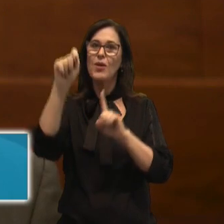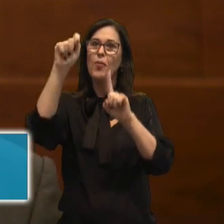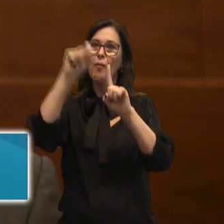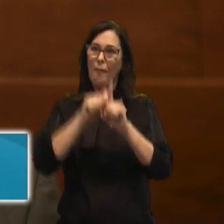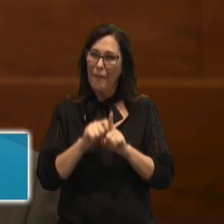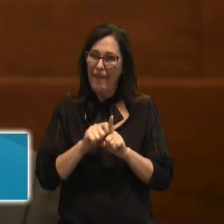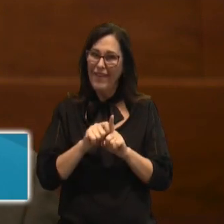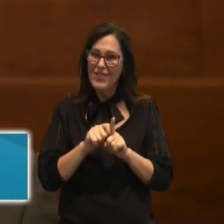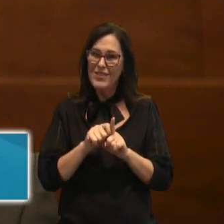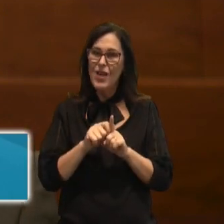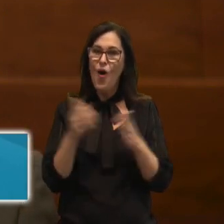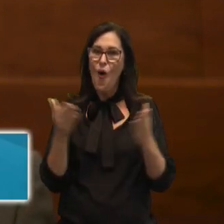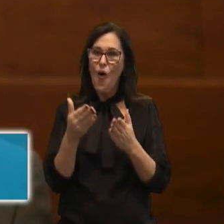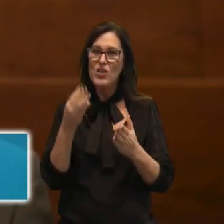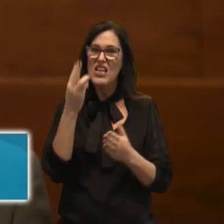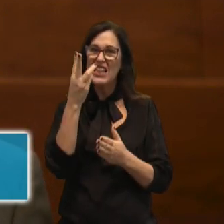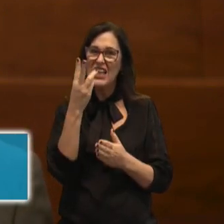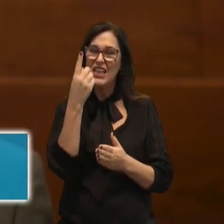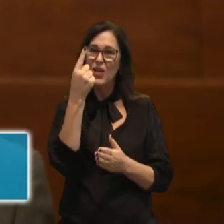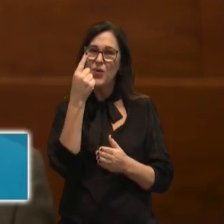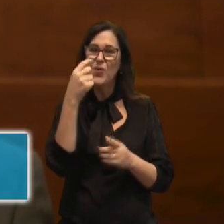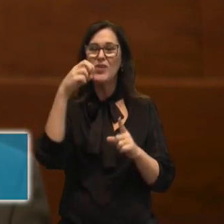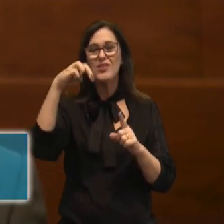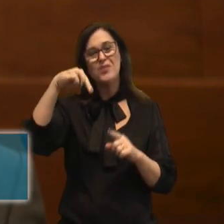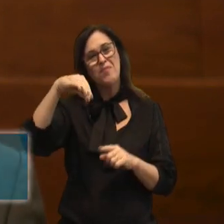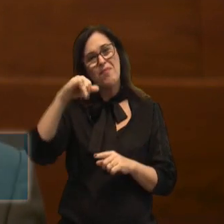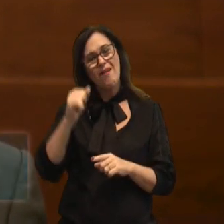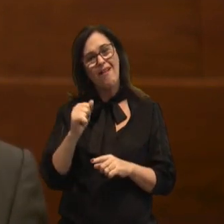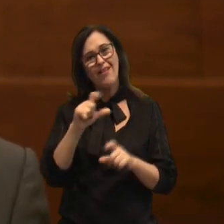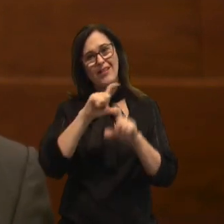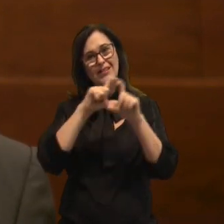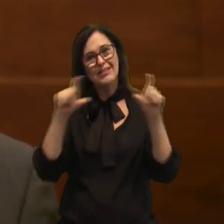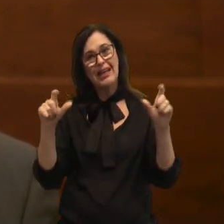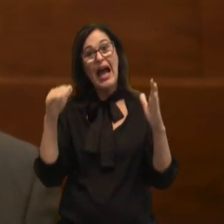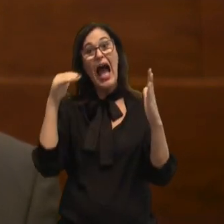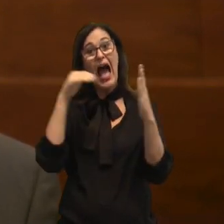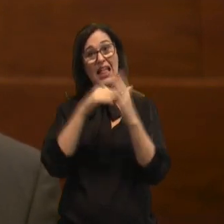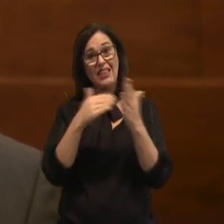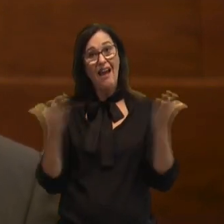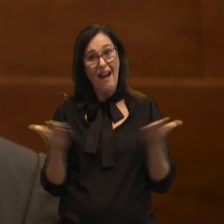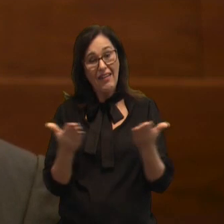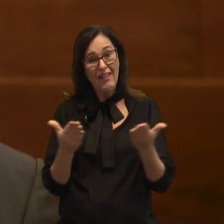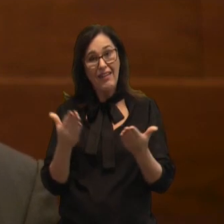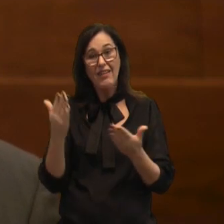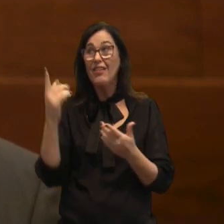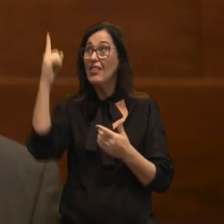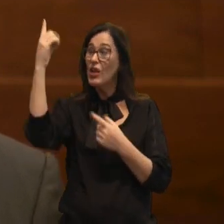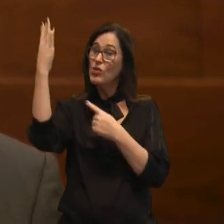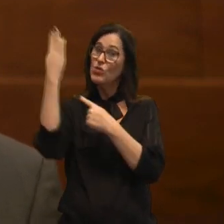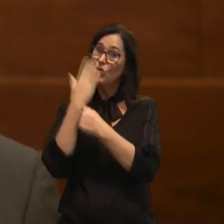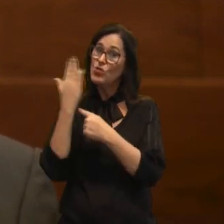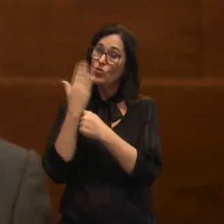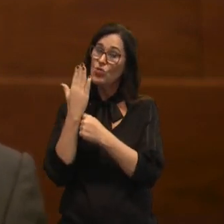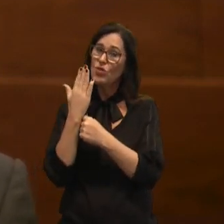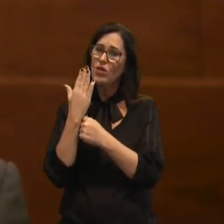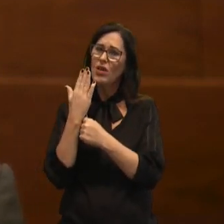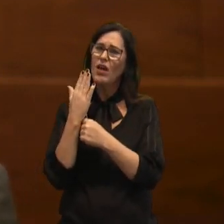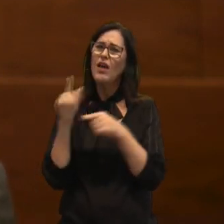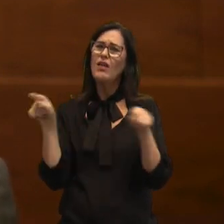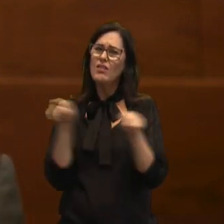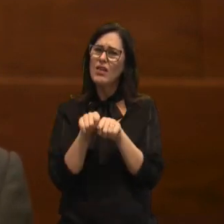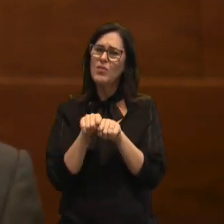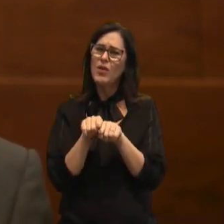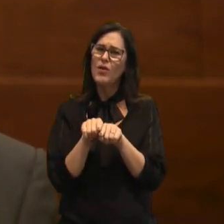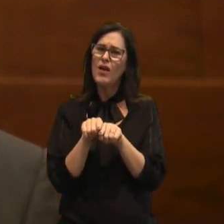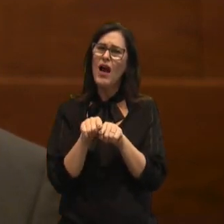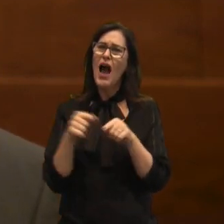dia 31 de maio, eu poderia falar esta frase: até aqui nos ajudou o Senhor, e também poderia dizer: